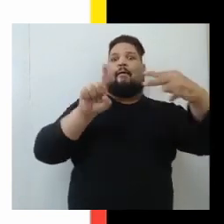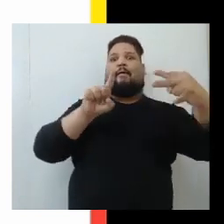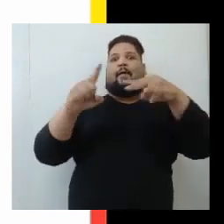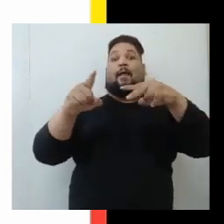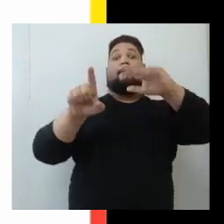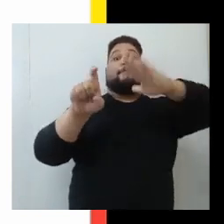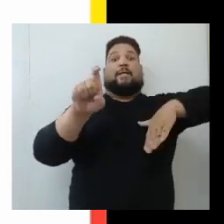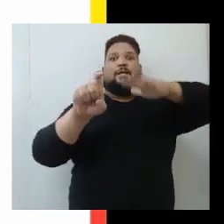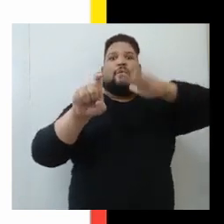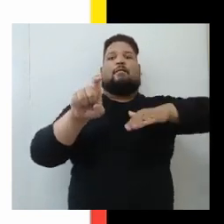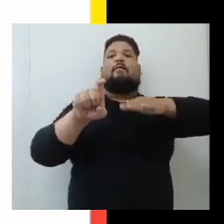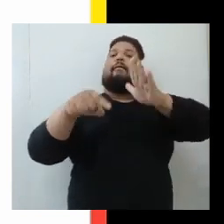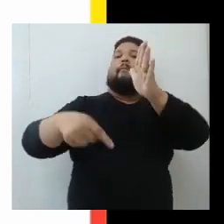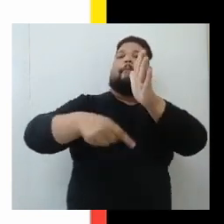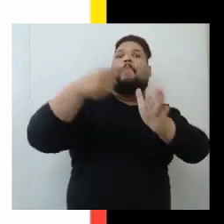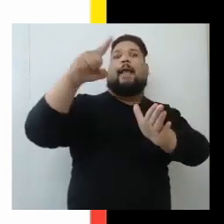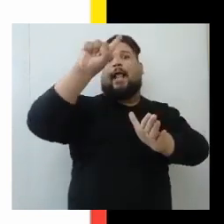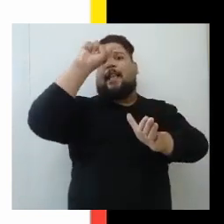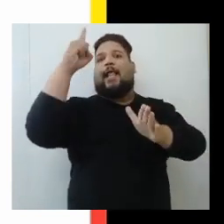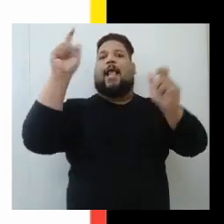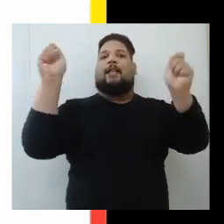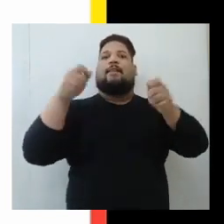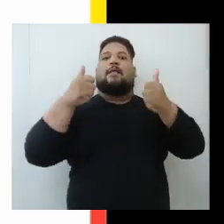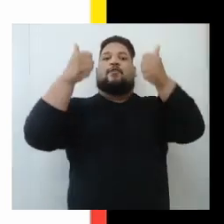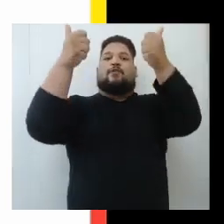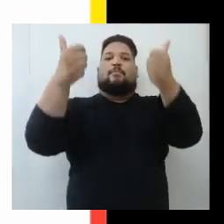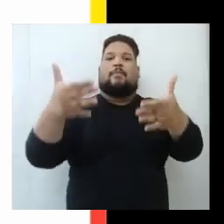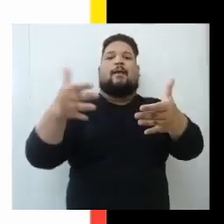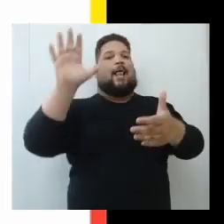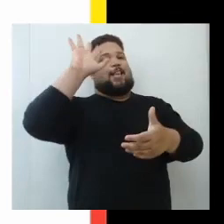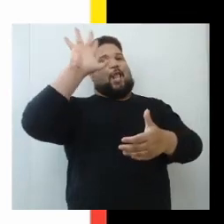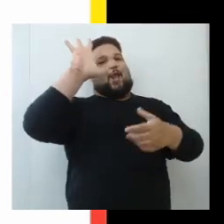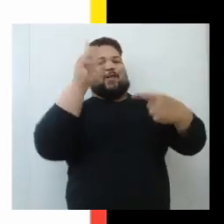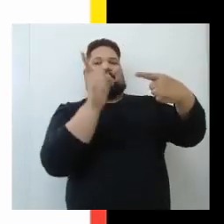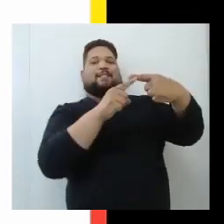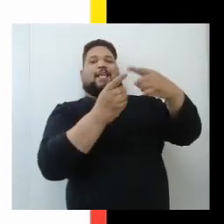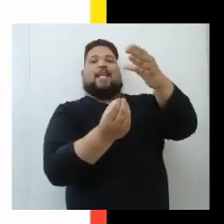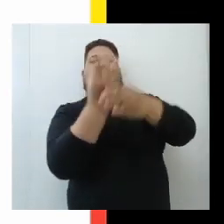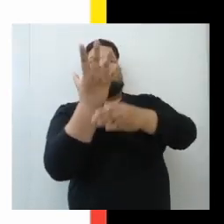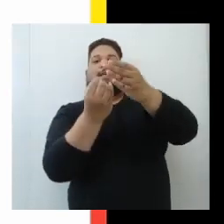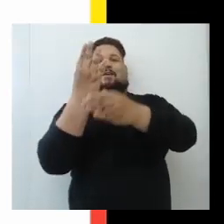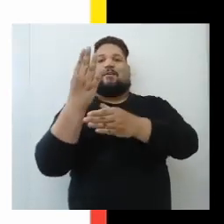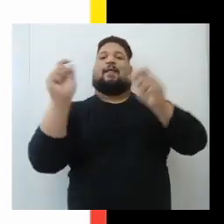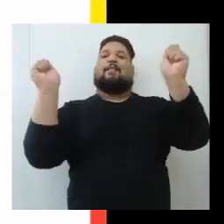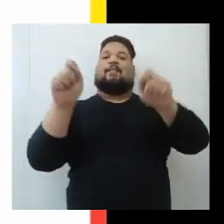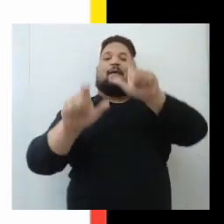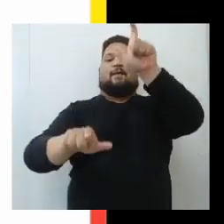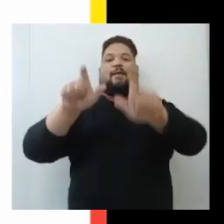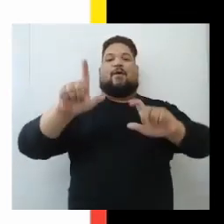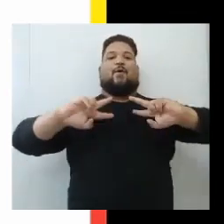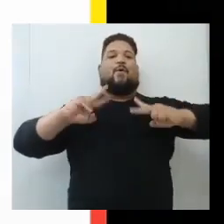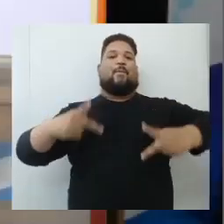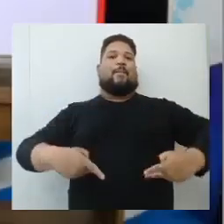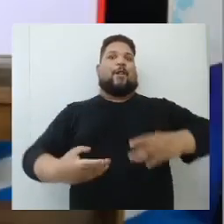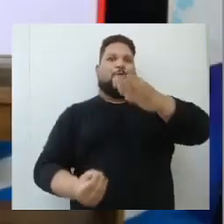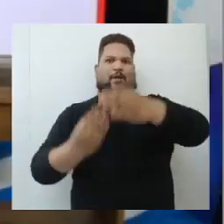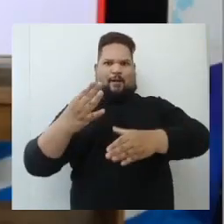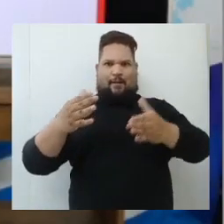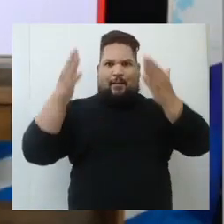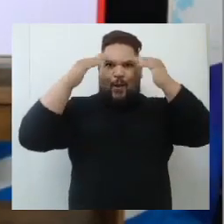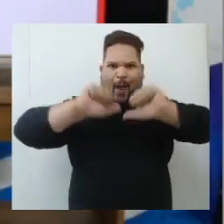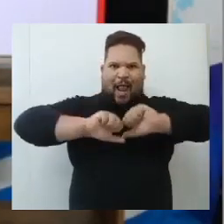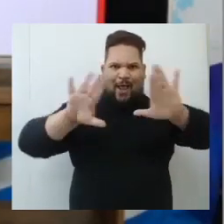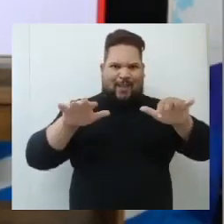primeiras a tentar explicar, através do criacionismo, o surgimento da figura humana. Tranquilo,